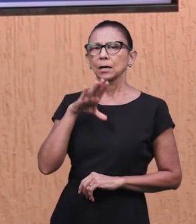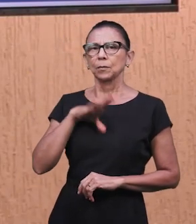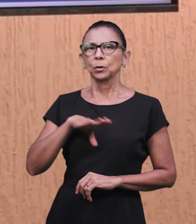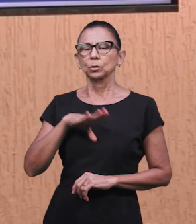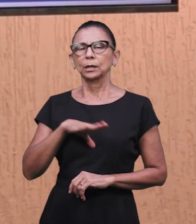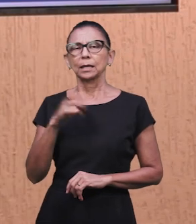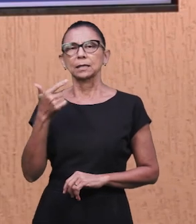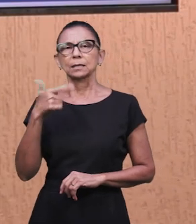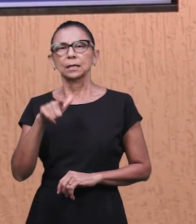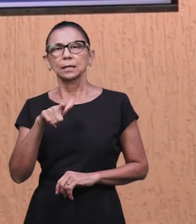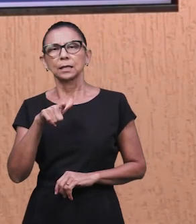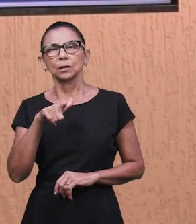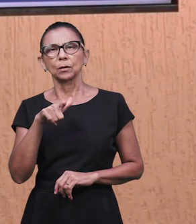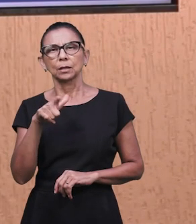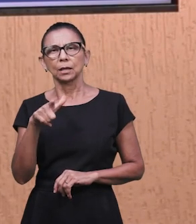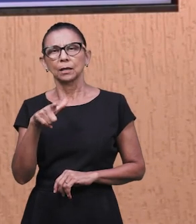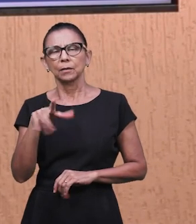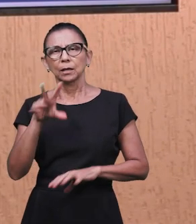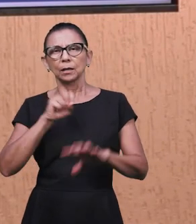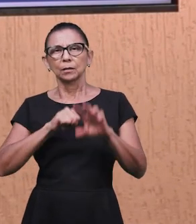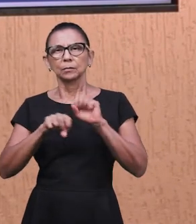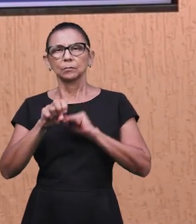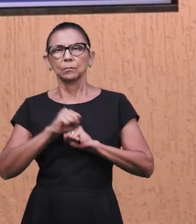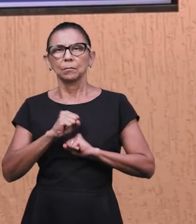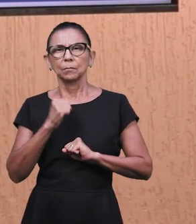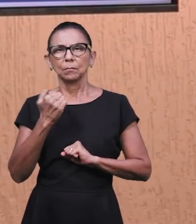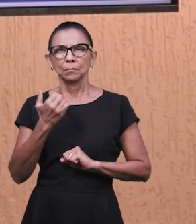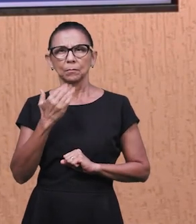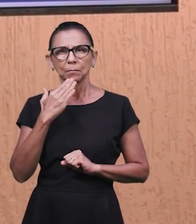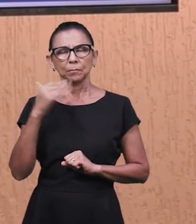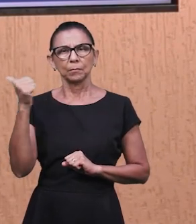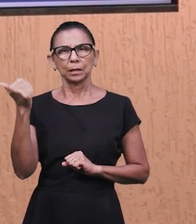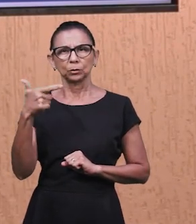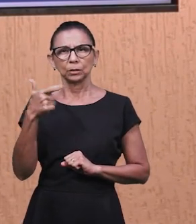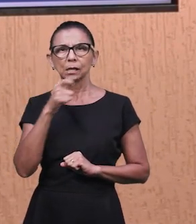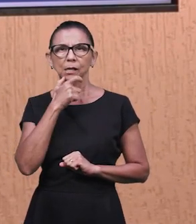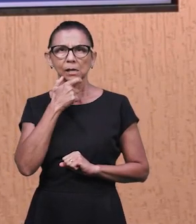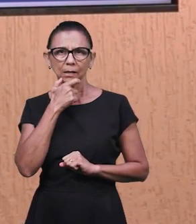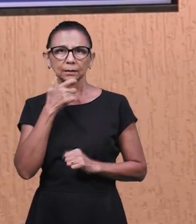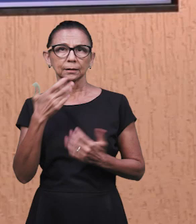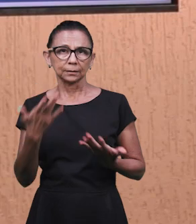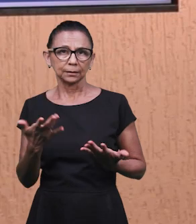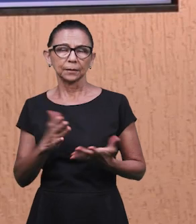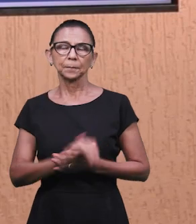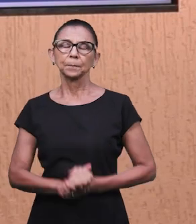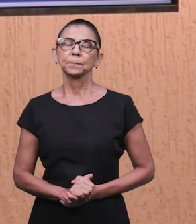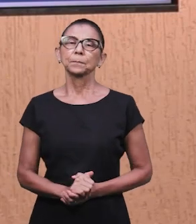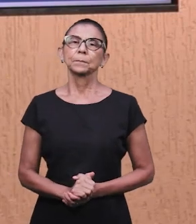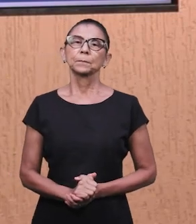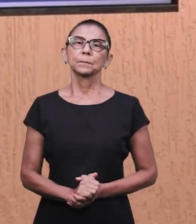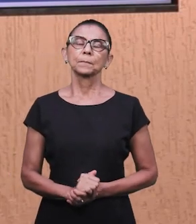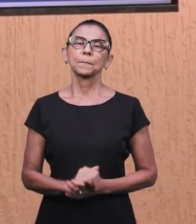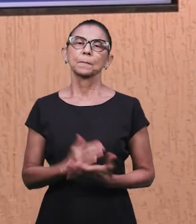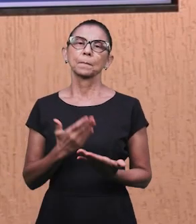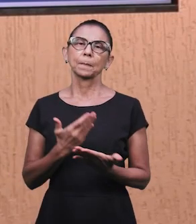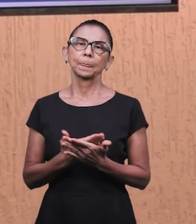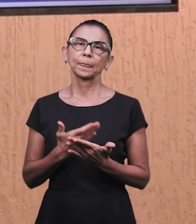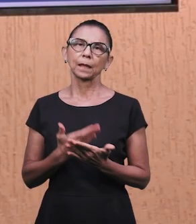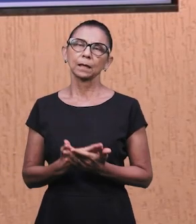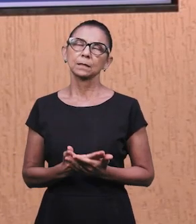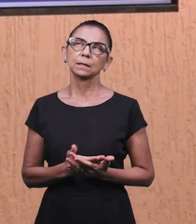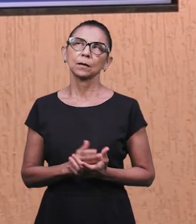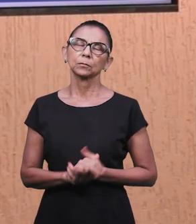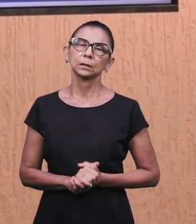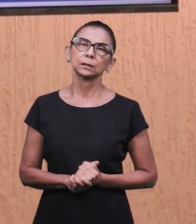língua portuguesa do que no inglês, por mais que eu seja fluente no inglês. Então, as aulas também,